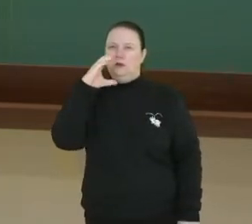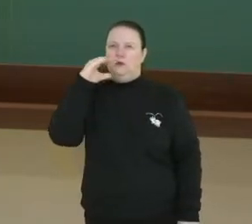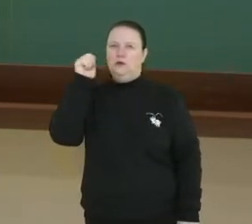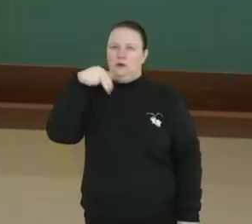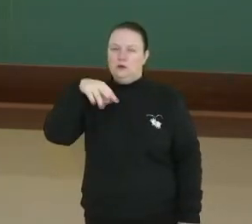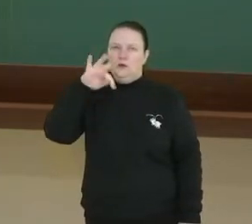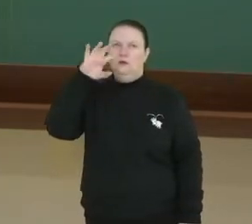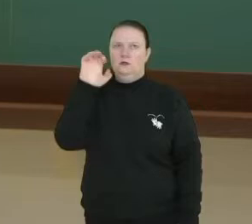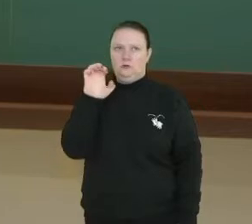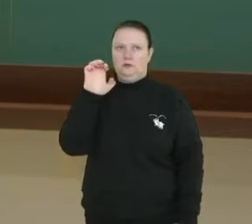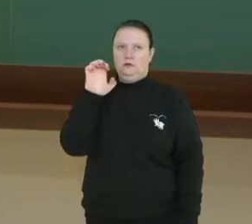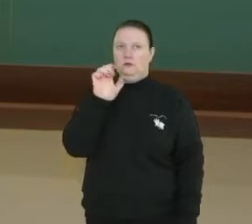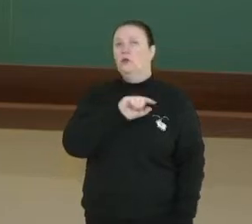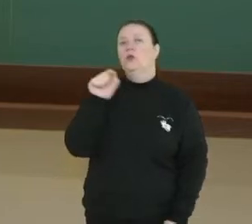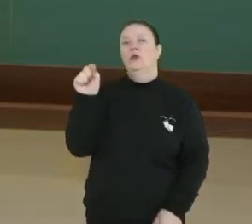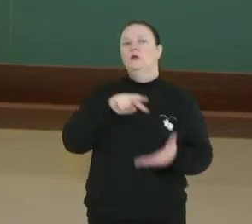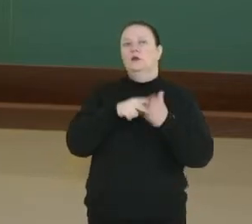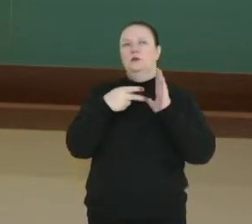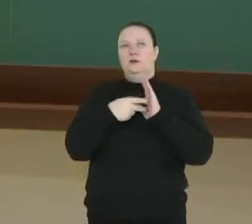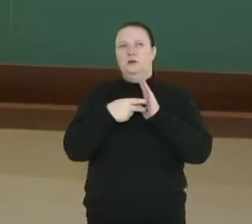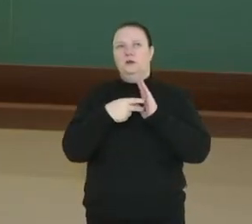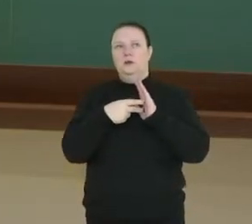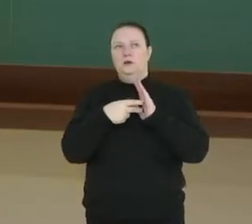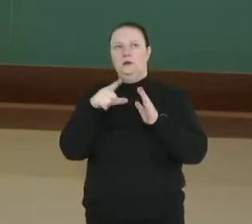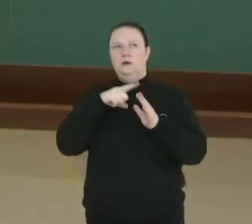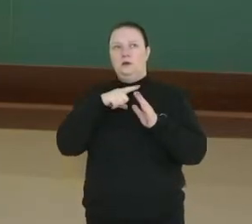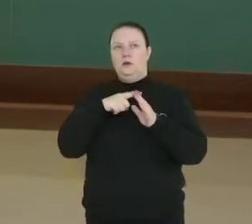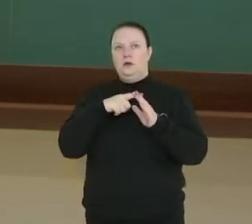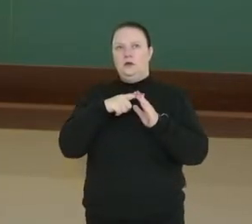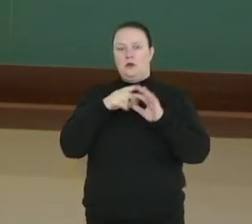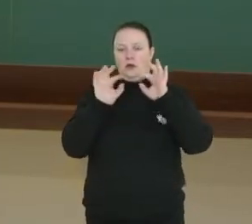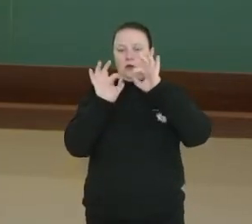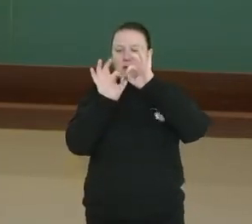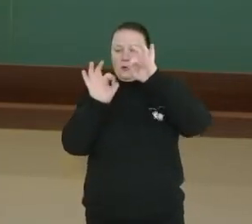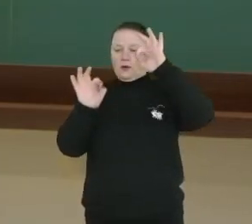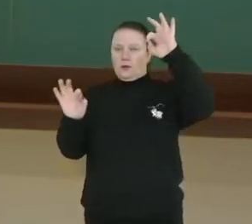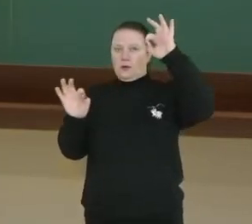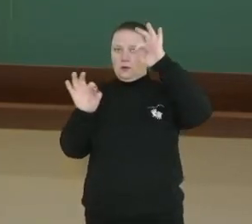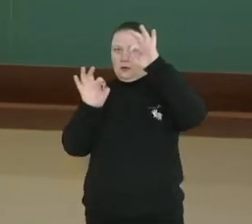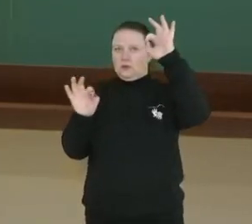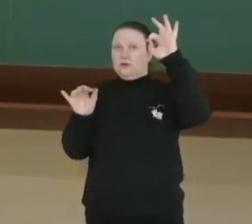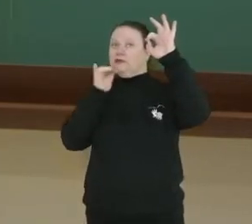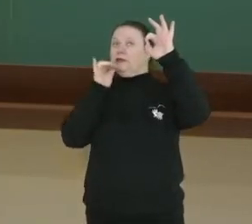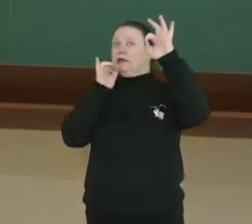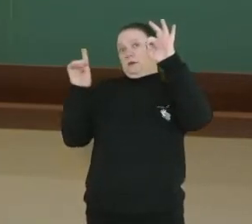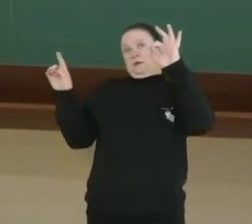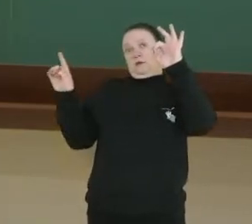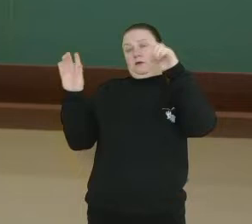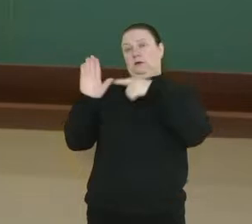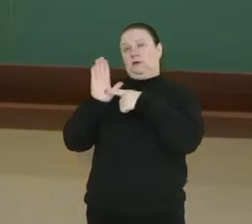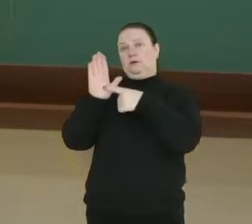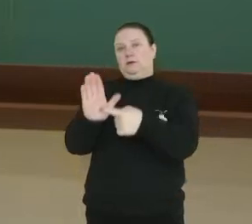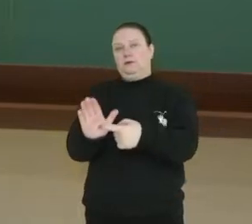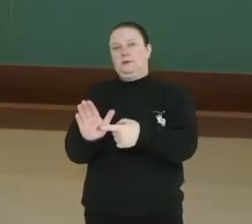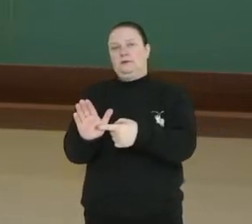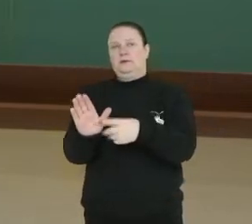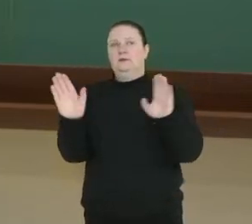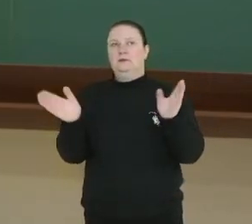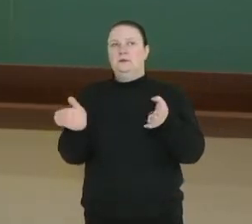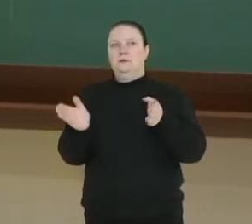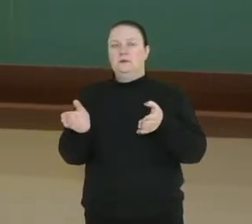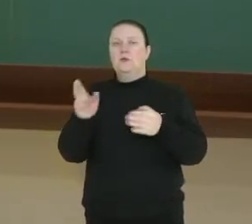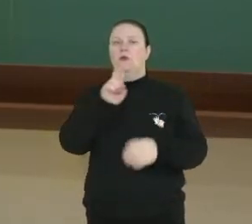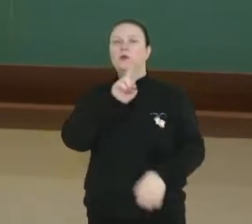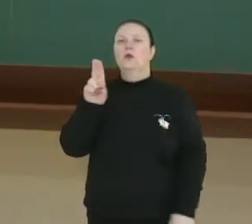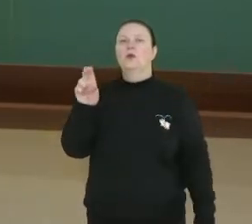em dois pontos distintos. Este ponto e esse ponto aqui nesse exemplo. Nesse caso aqui, nós